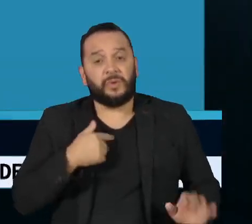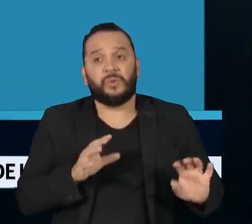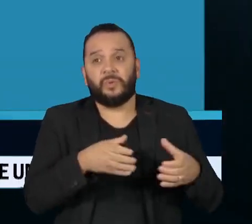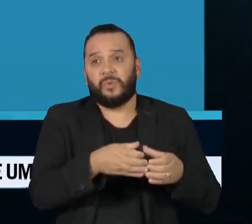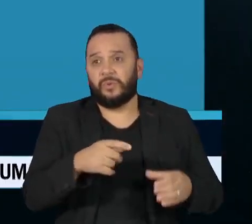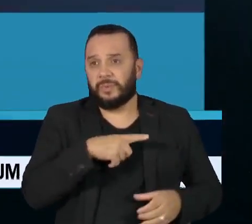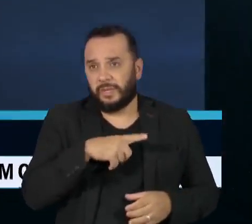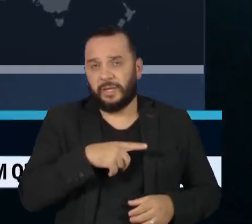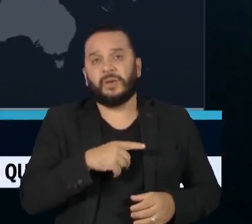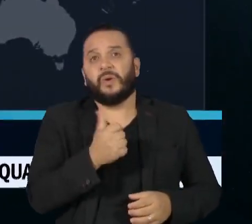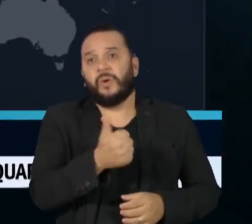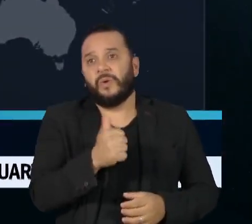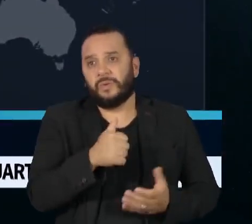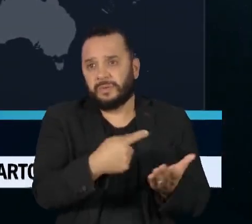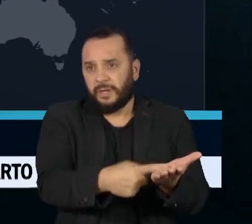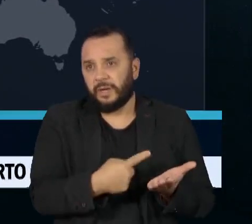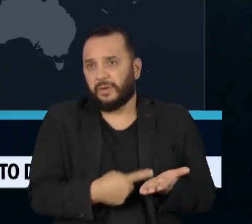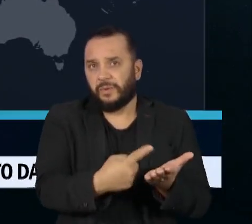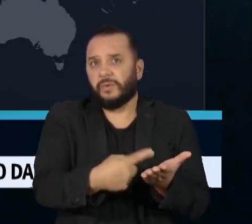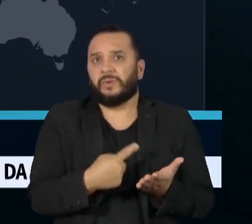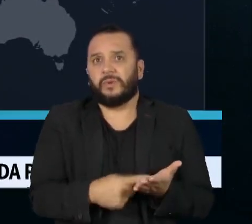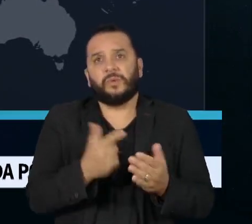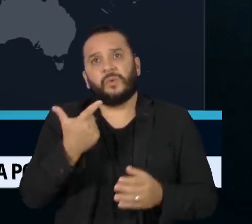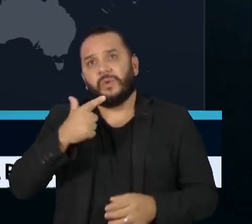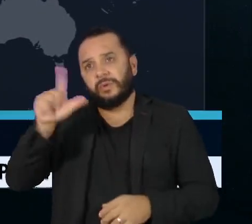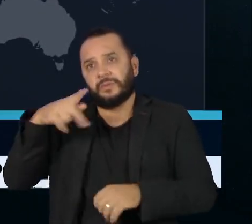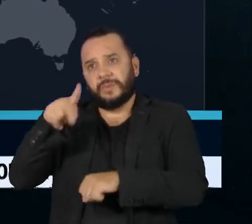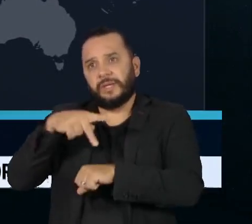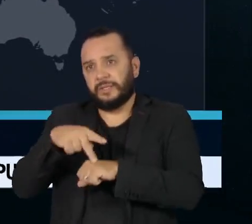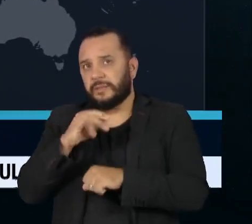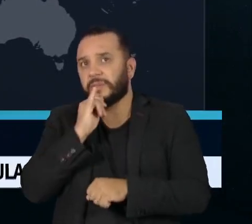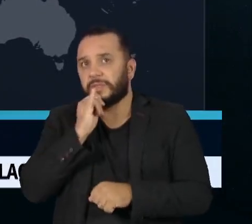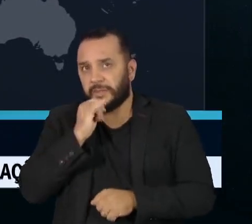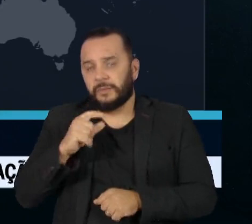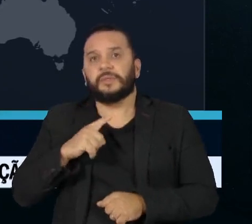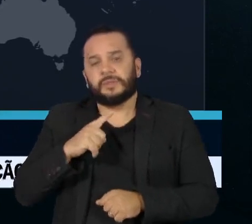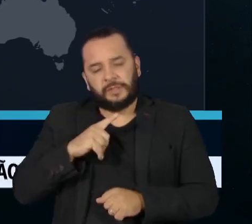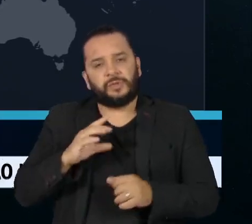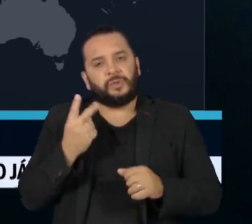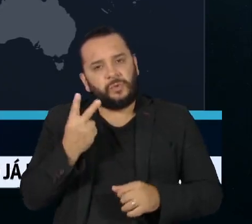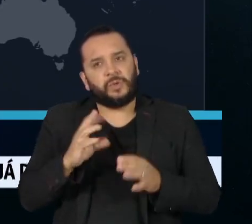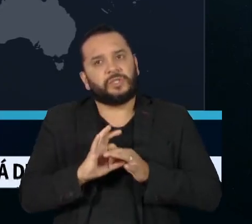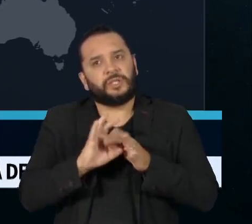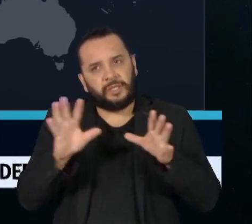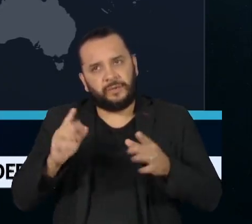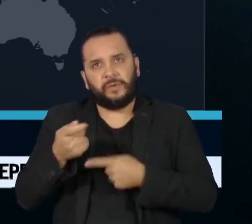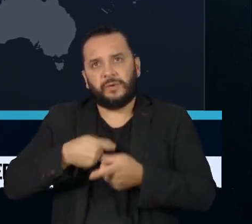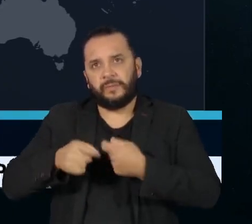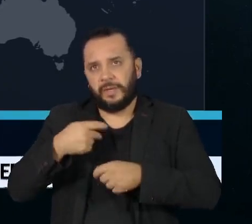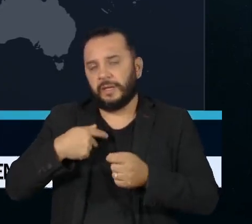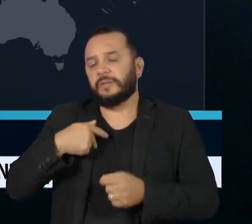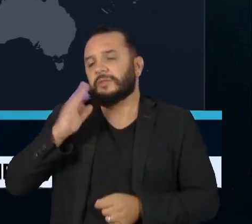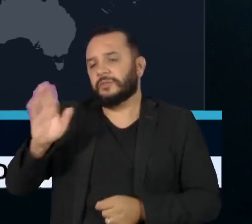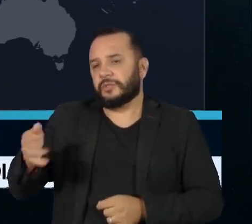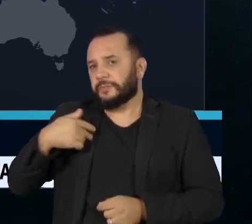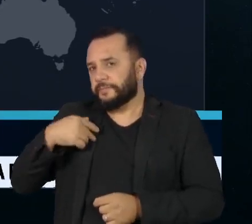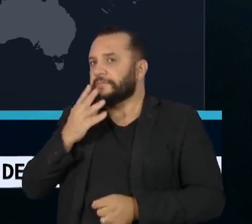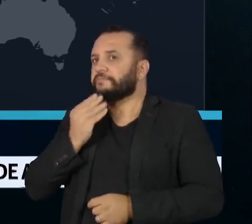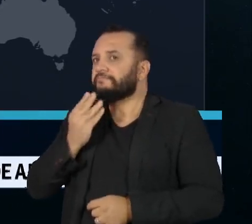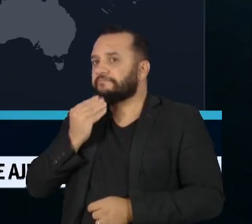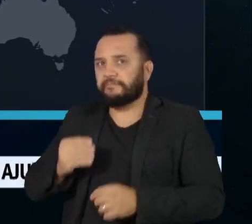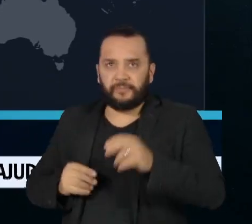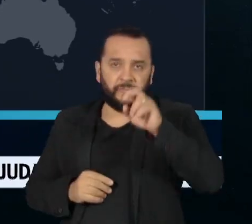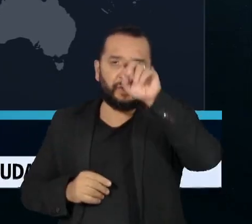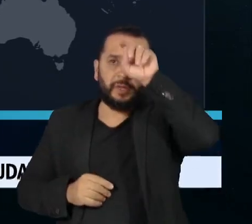hoje 11 acordos em vigor com outros países. Dois de livre comércio com Israel e Egito. Dois de